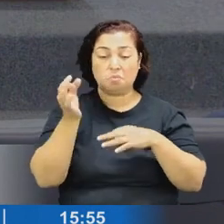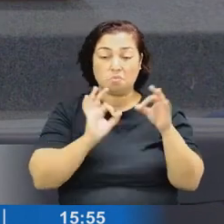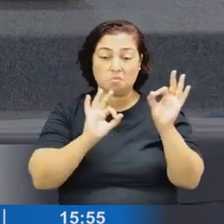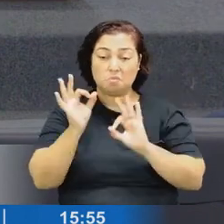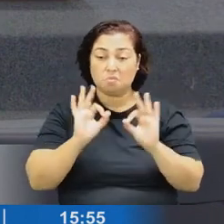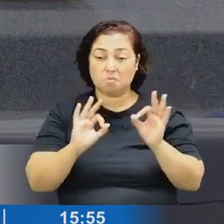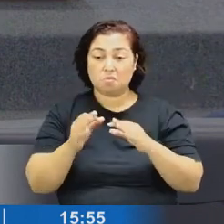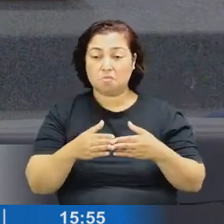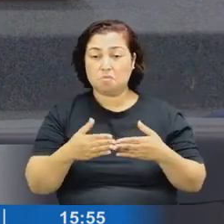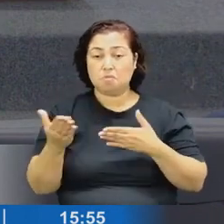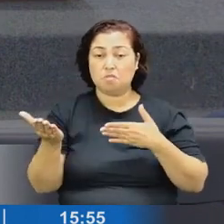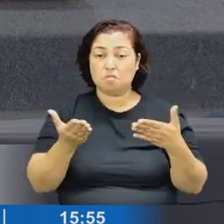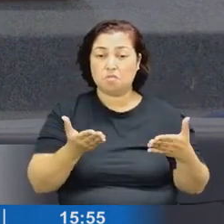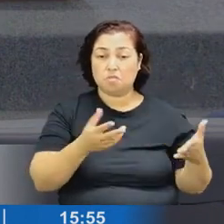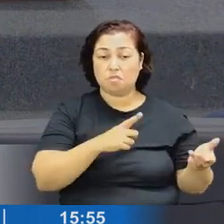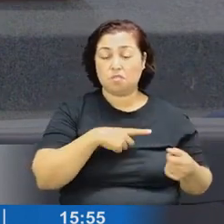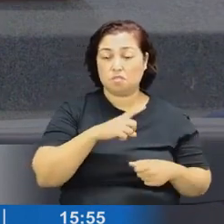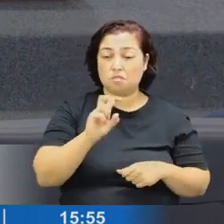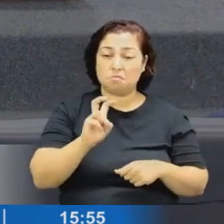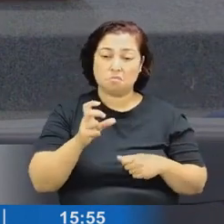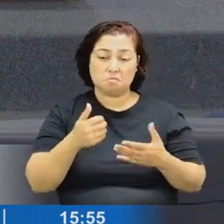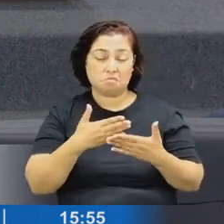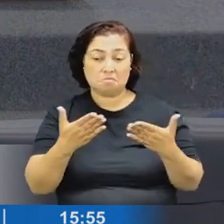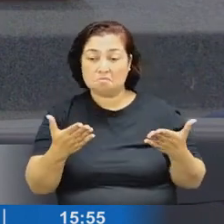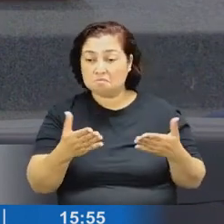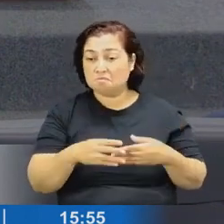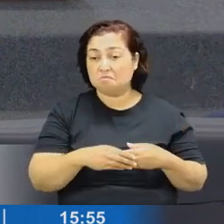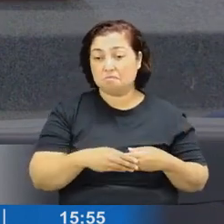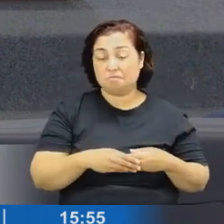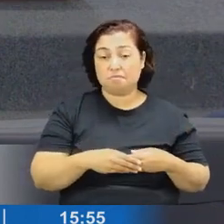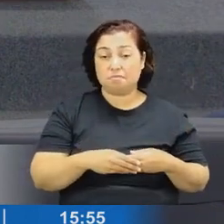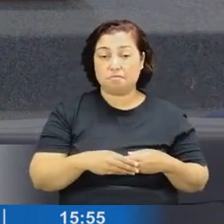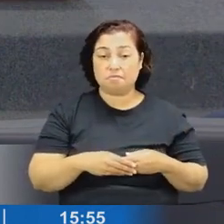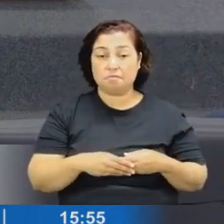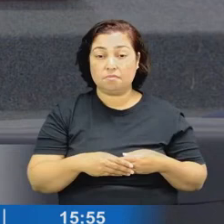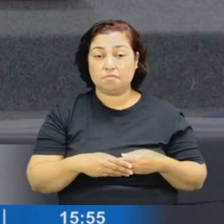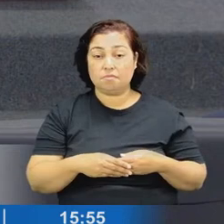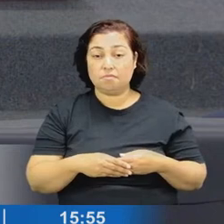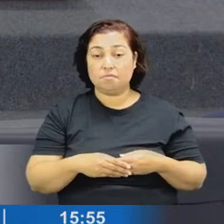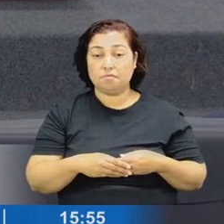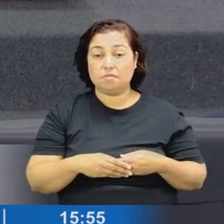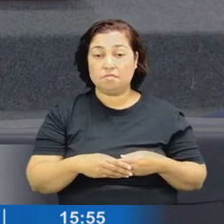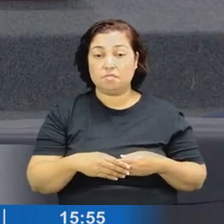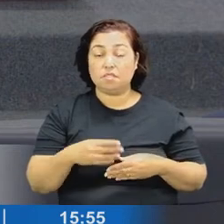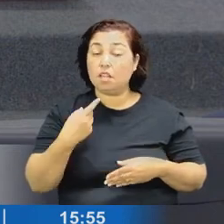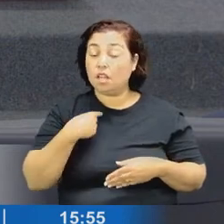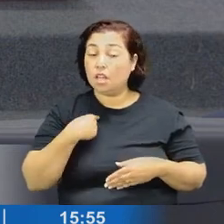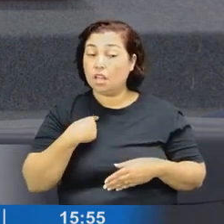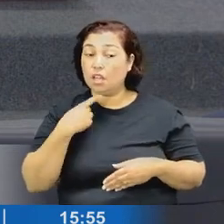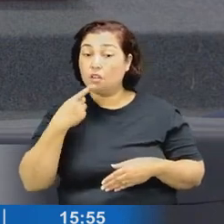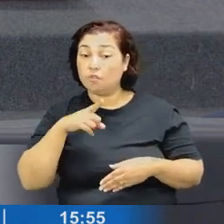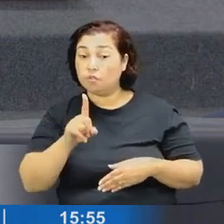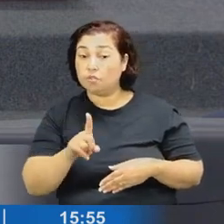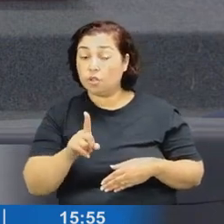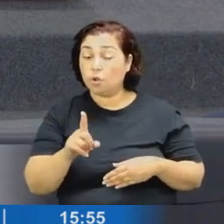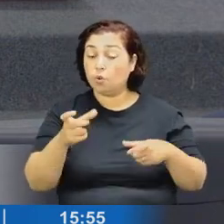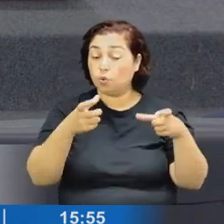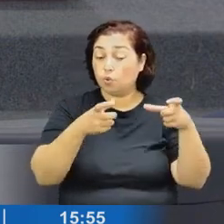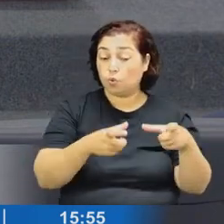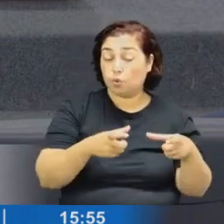vem aqui que tem 50 pessoas no churrasco você tem que pautar as pessoas não eu estarei em tal lugar tal